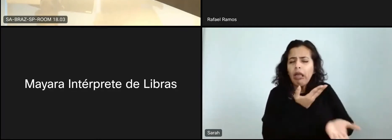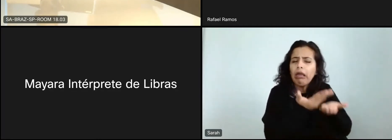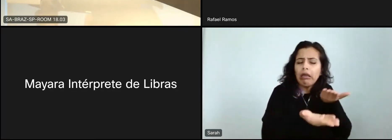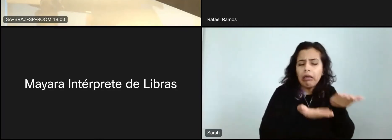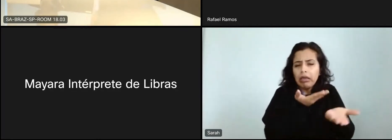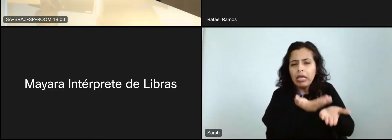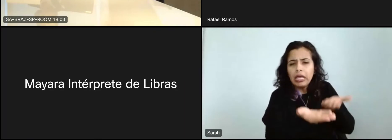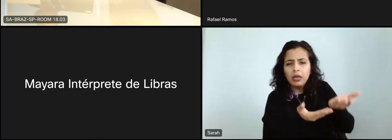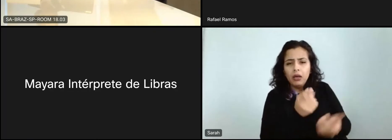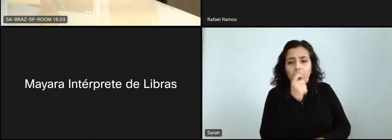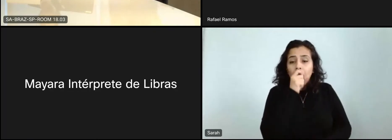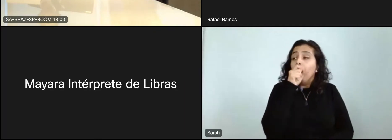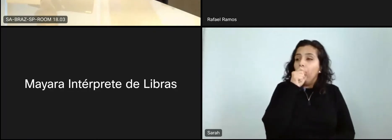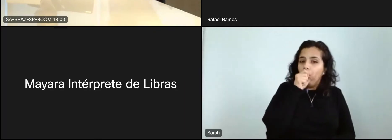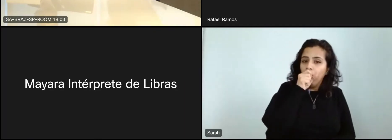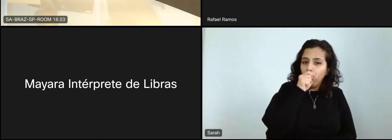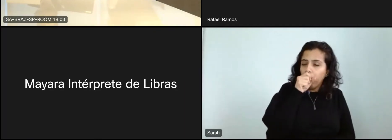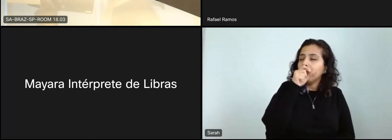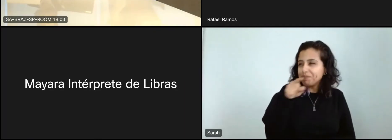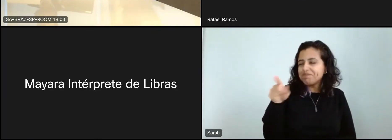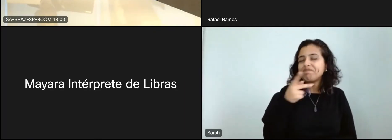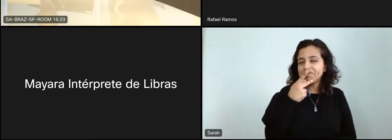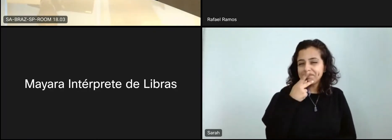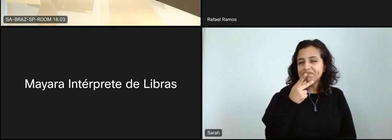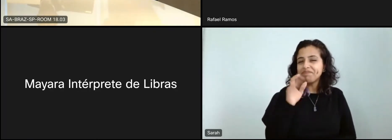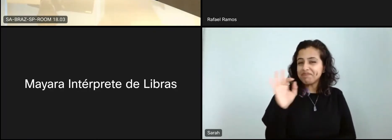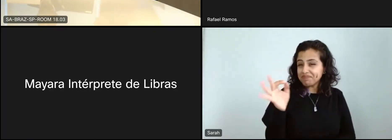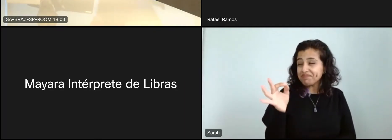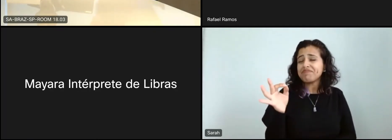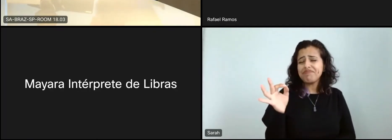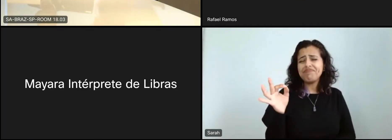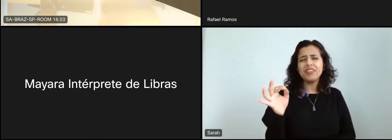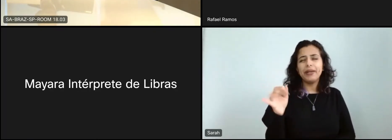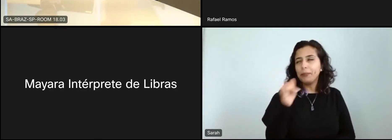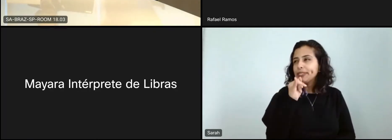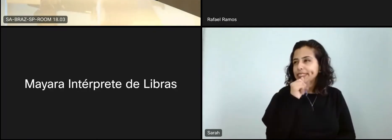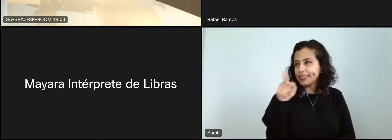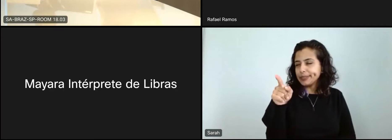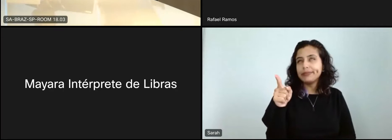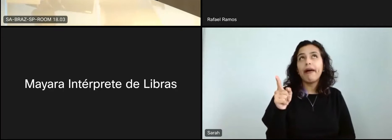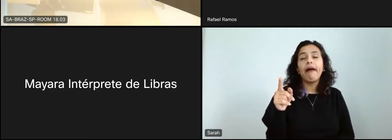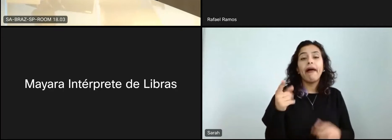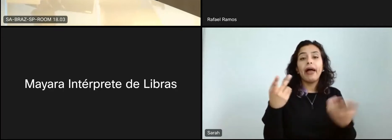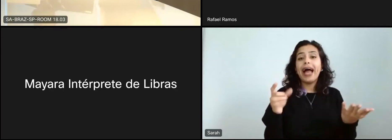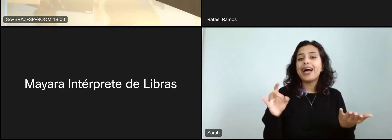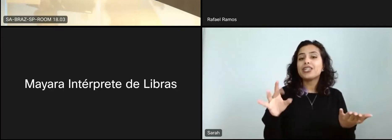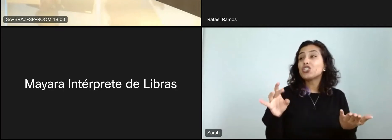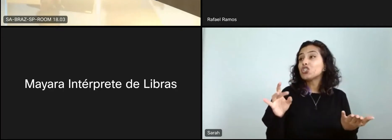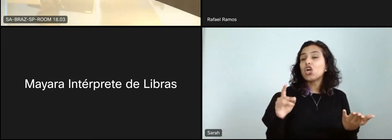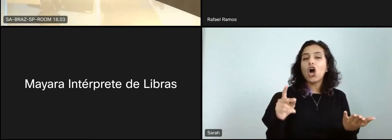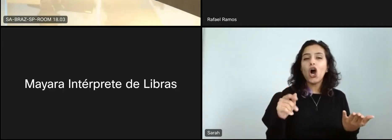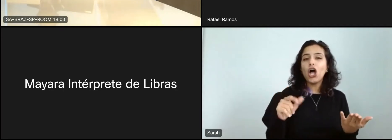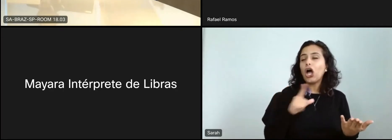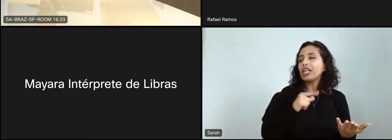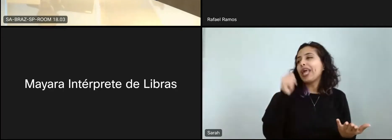para aí com essa merda. É, Não dá. uma reunião. Você citou muito bem o caso, ah, só tem mulher aqui, vou apanhar, ou só tem